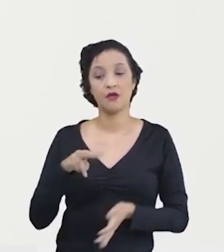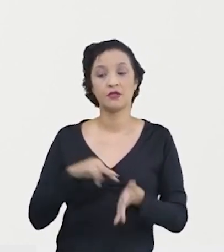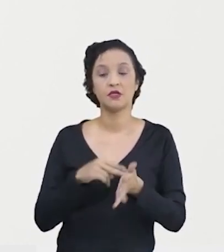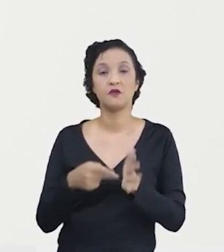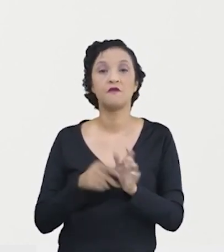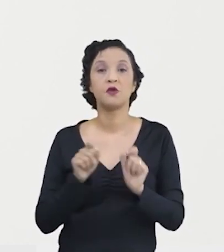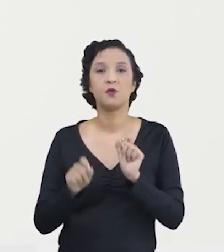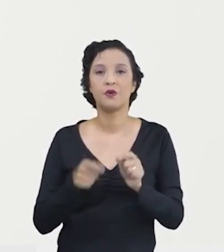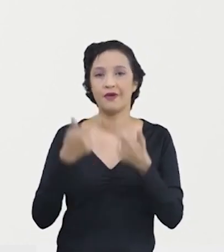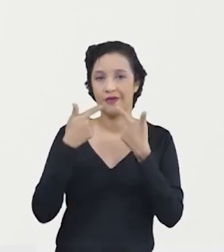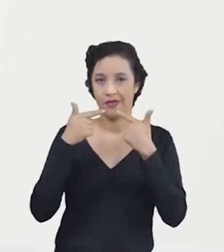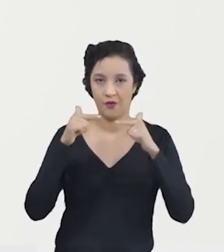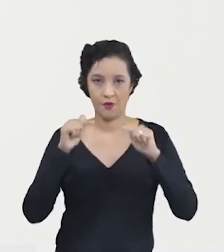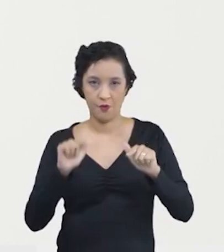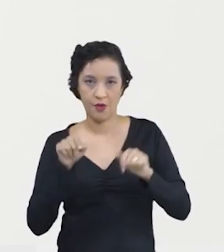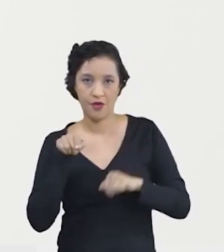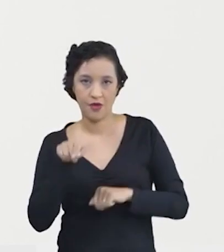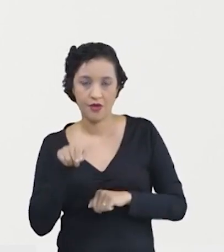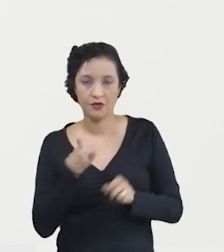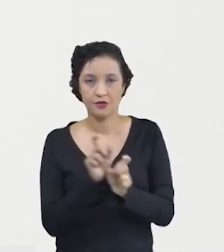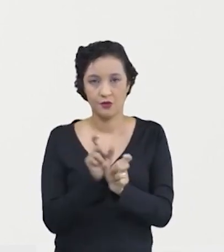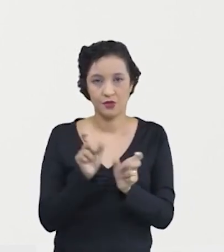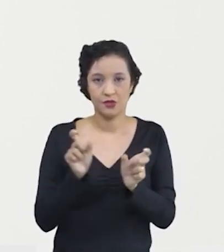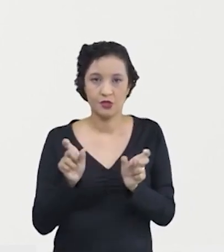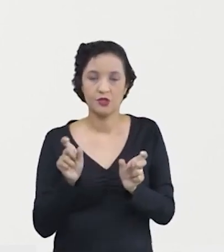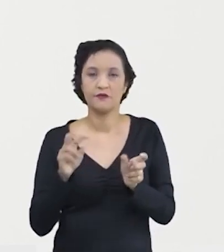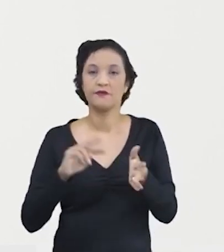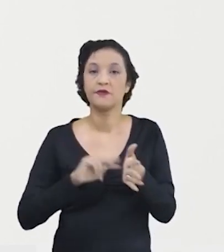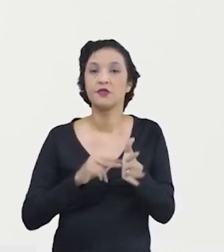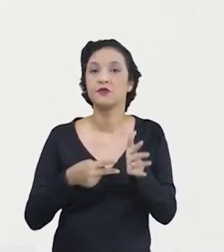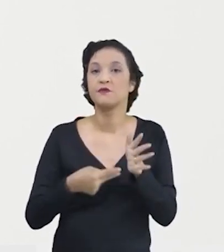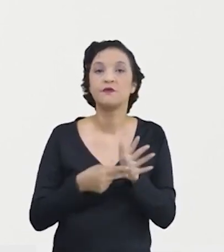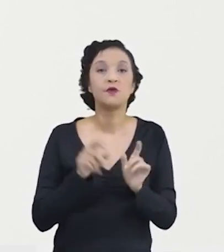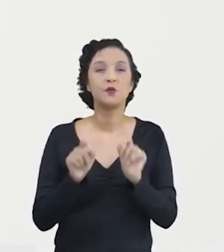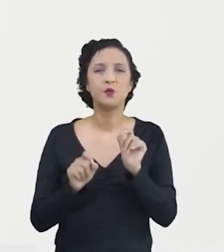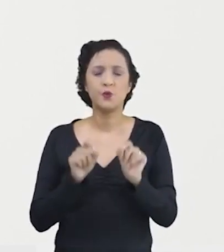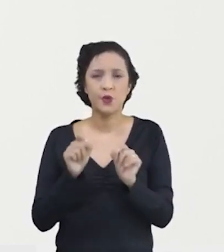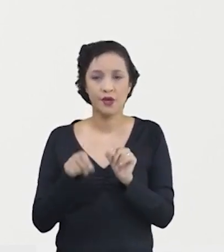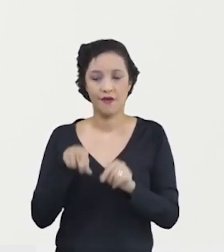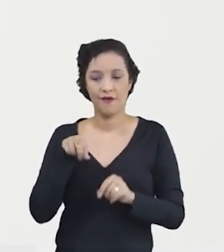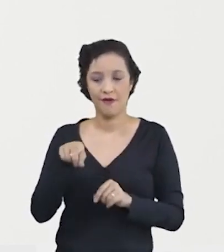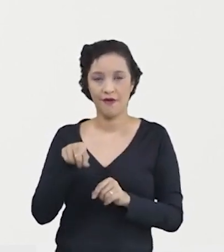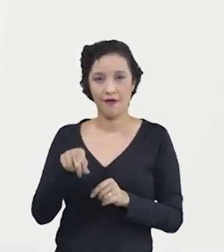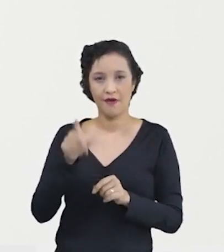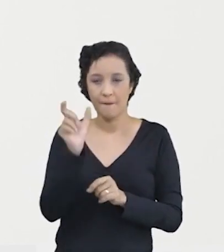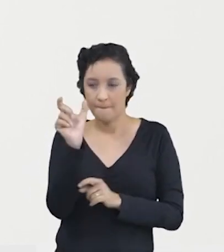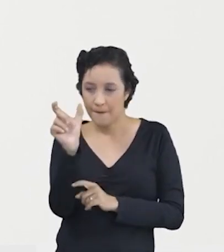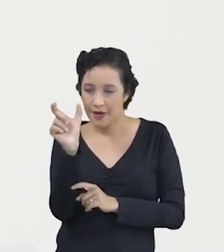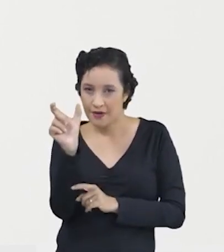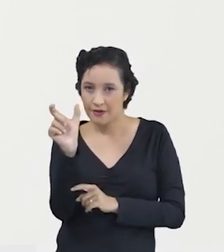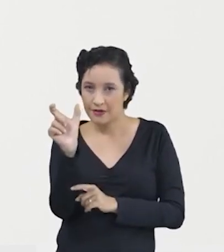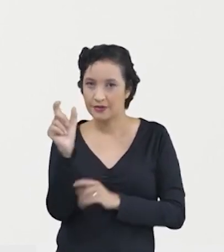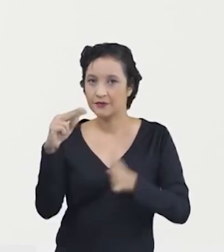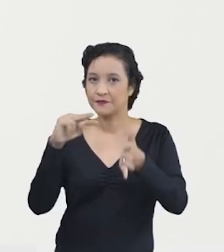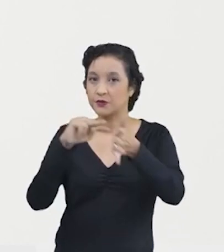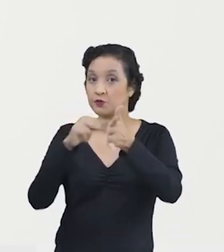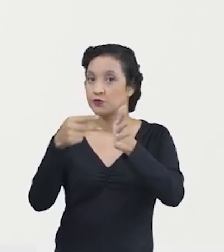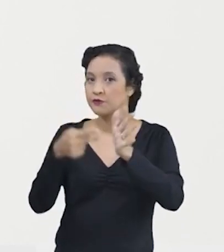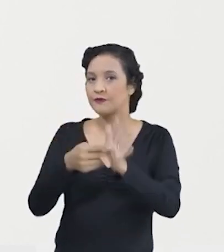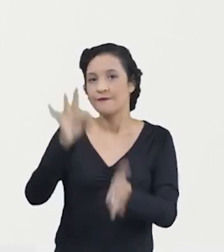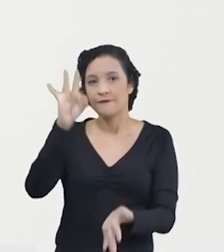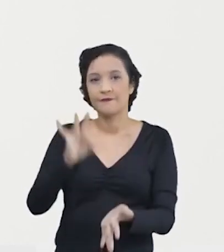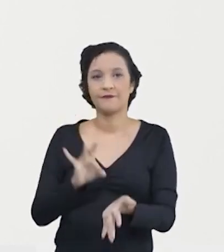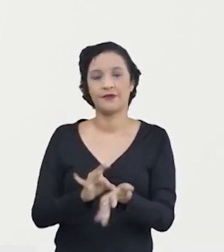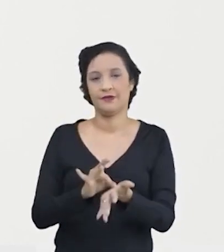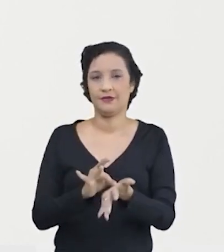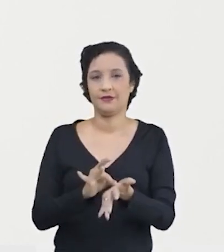denotativo, significa que ela está sendo utilizada em seu sentido literal, ou seja, o sentido que